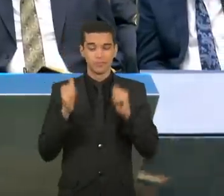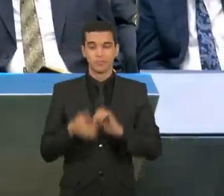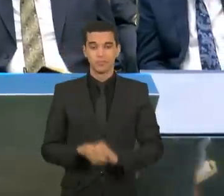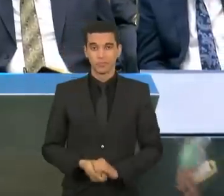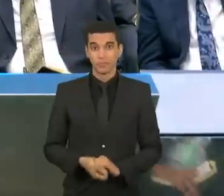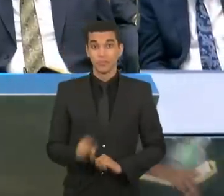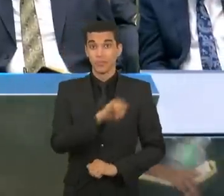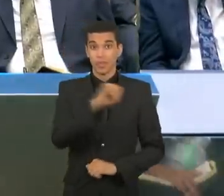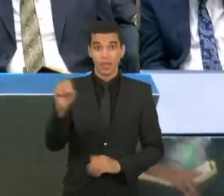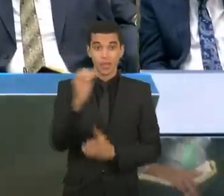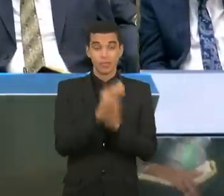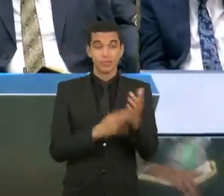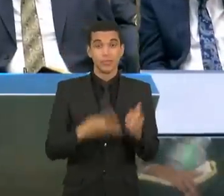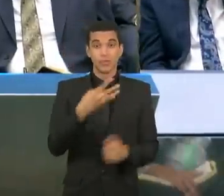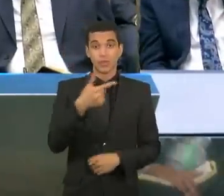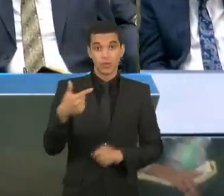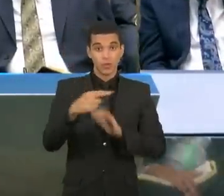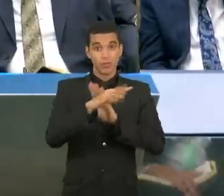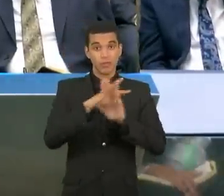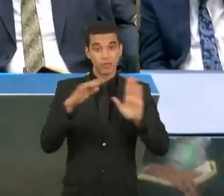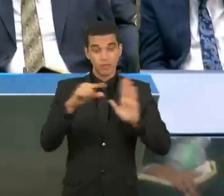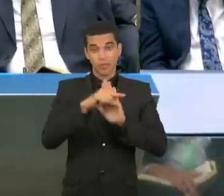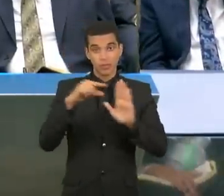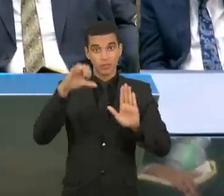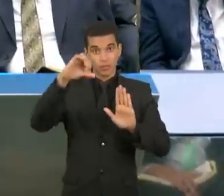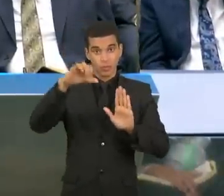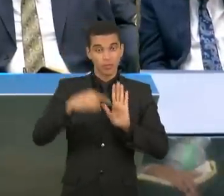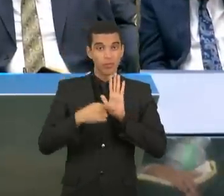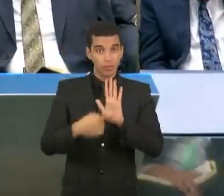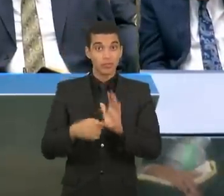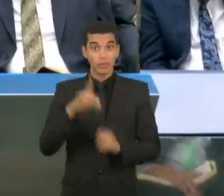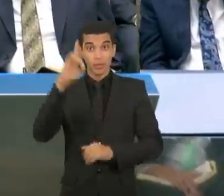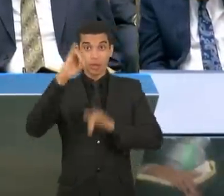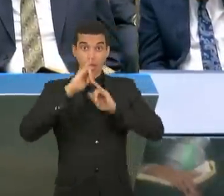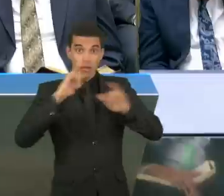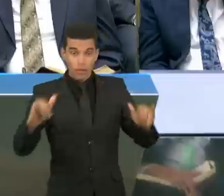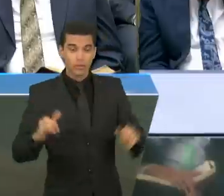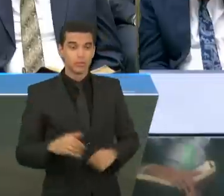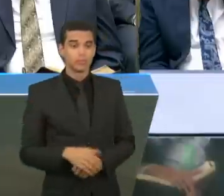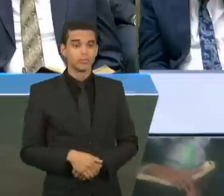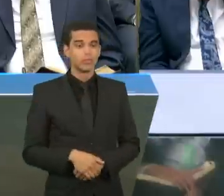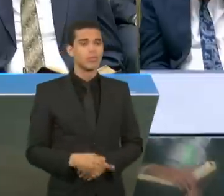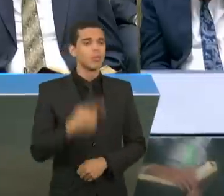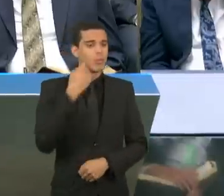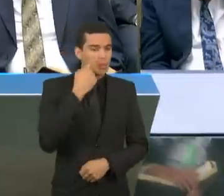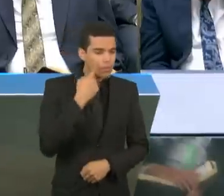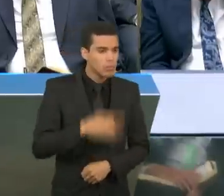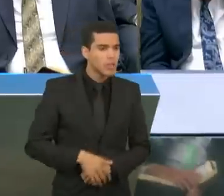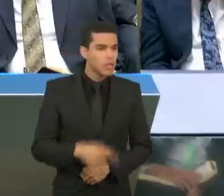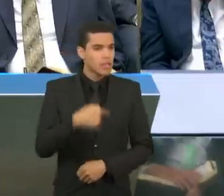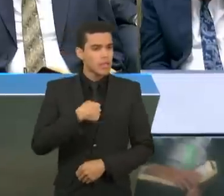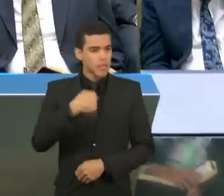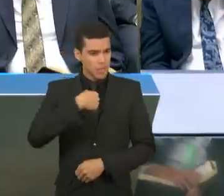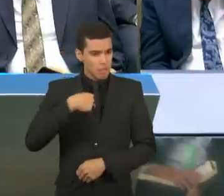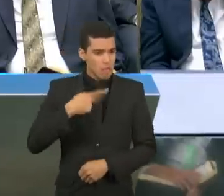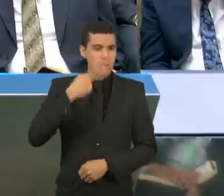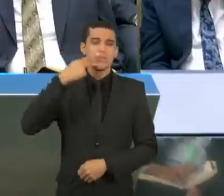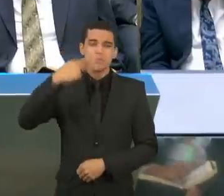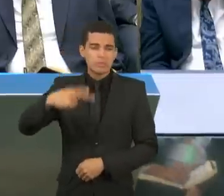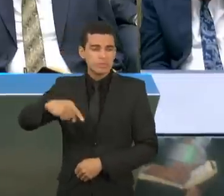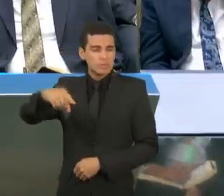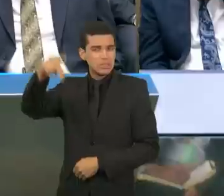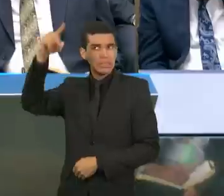Isaías 42, 9. Vejam, Deus diz. As profecias antigas aconteceram.